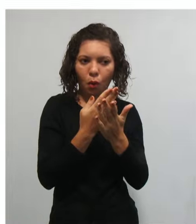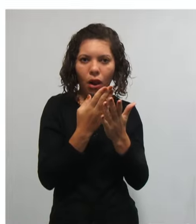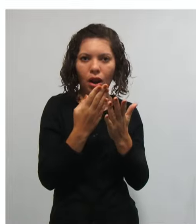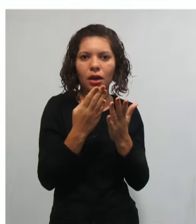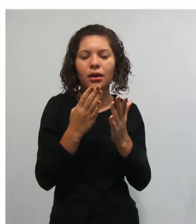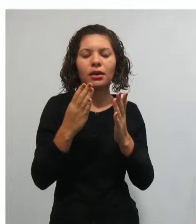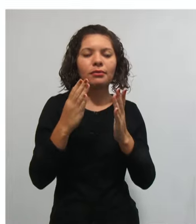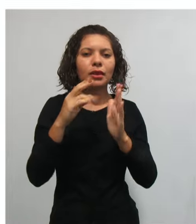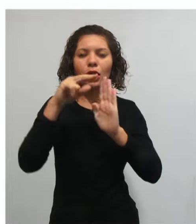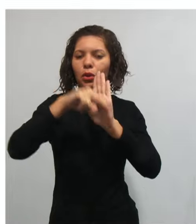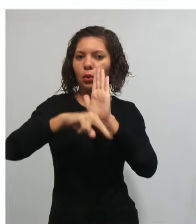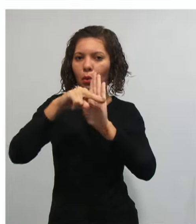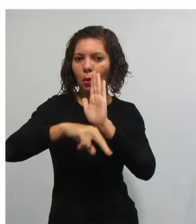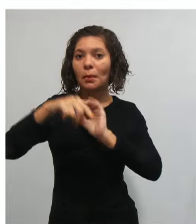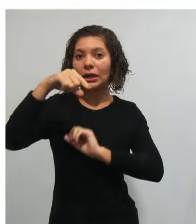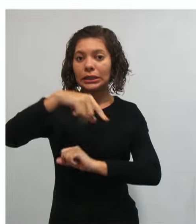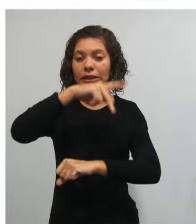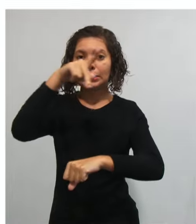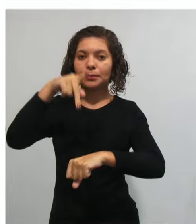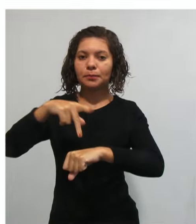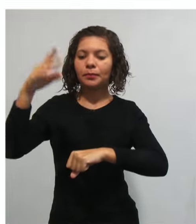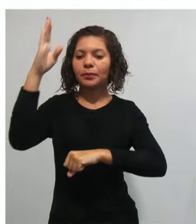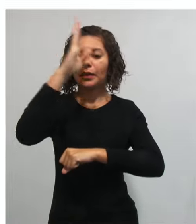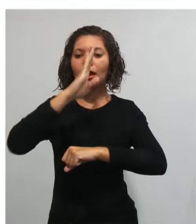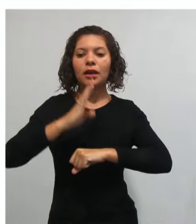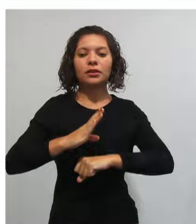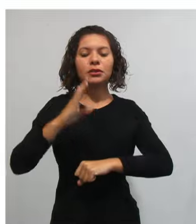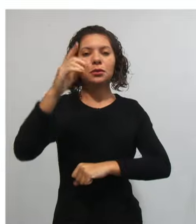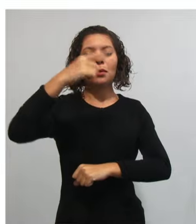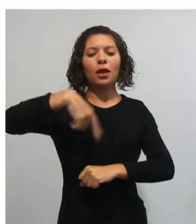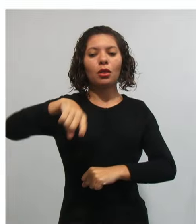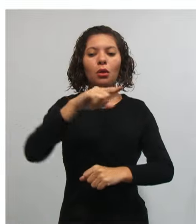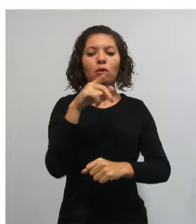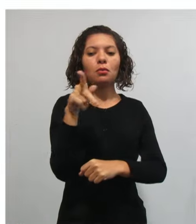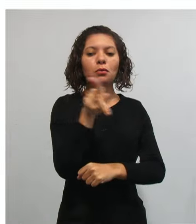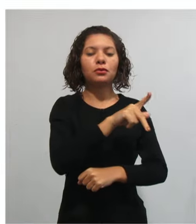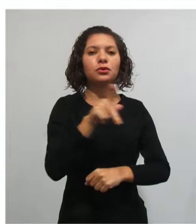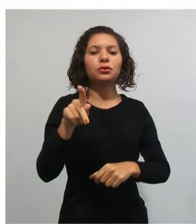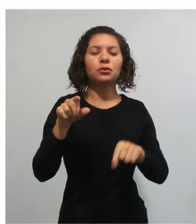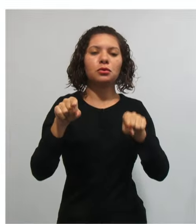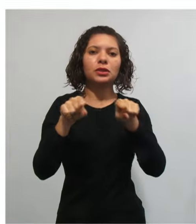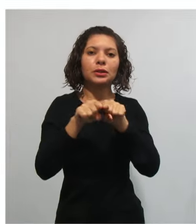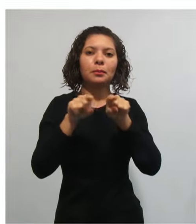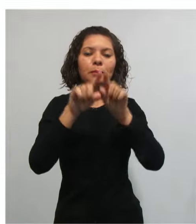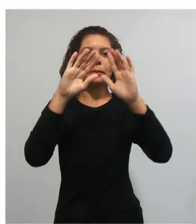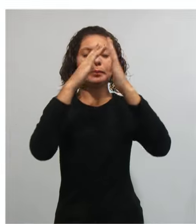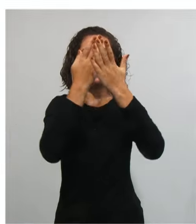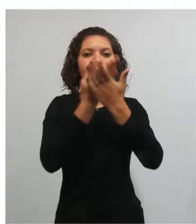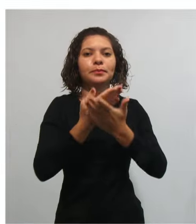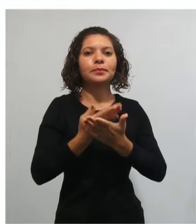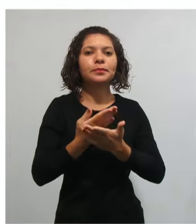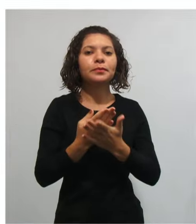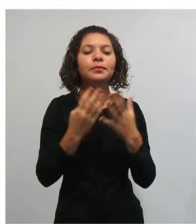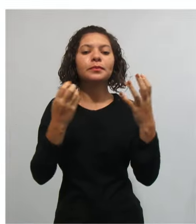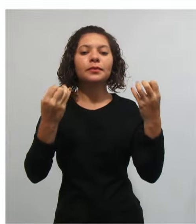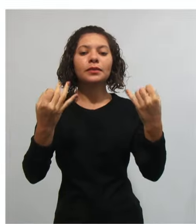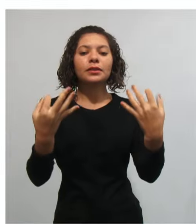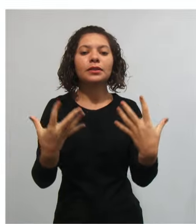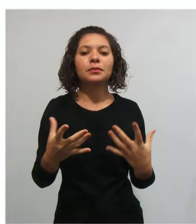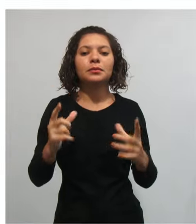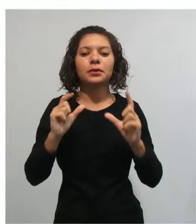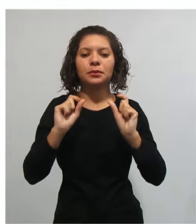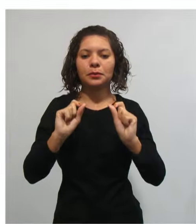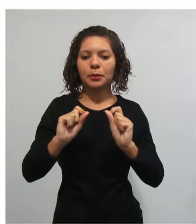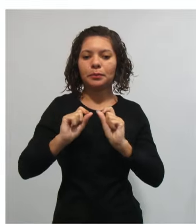Norma para nós no Brasil para nós professores escola eh e define o conjunto orgânico